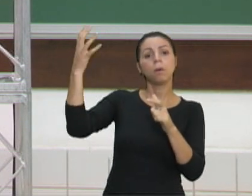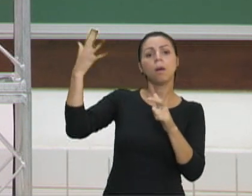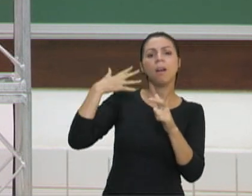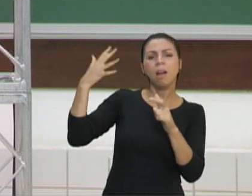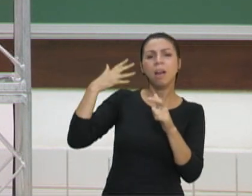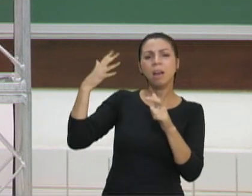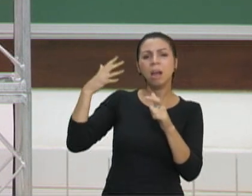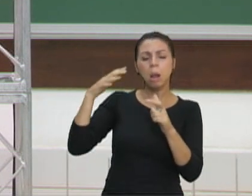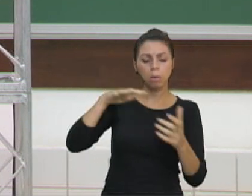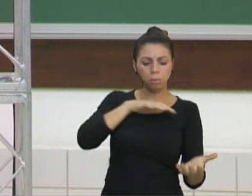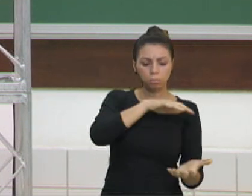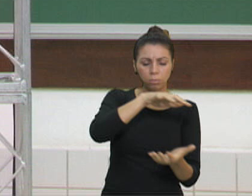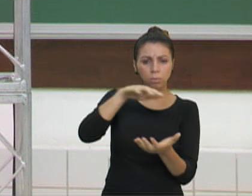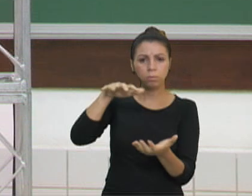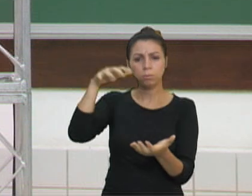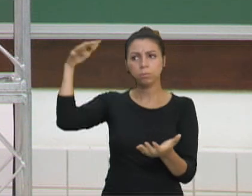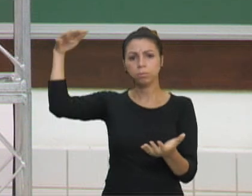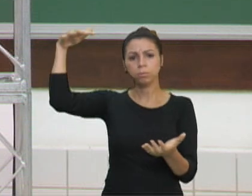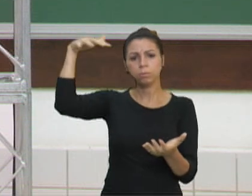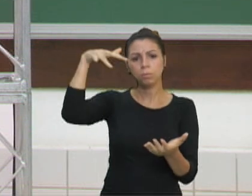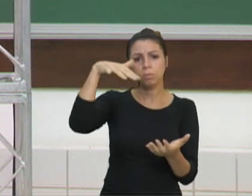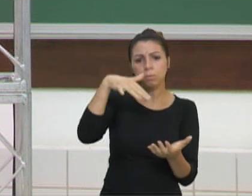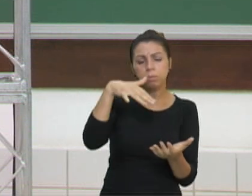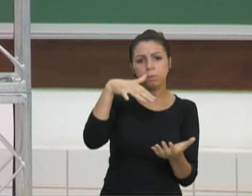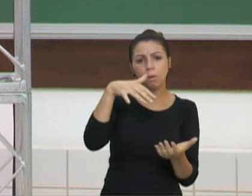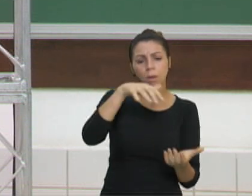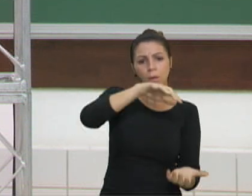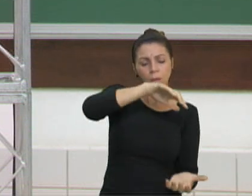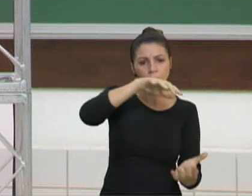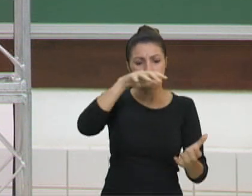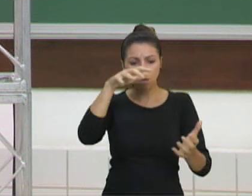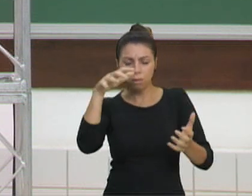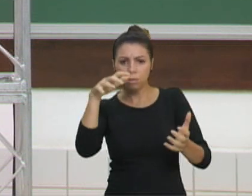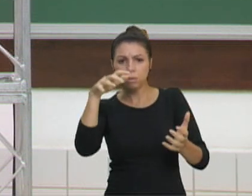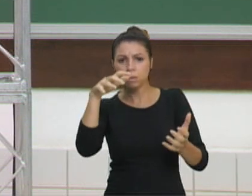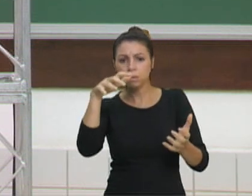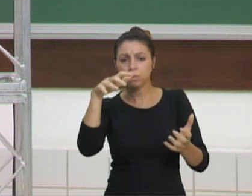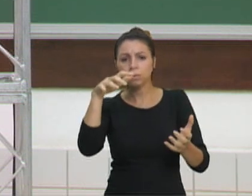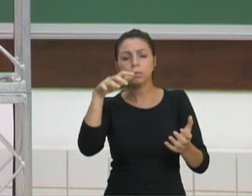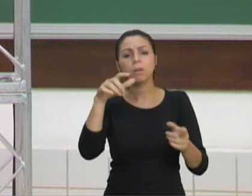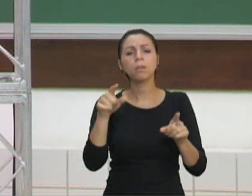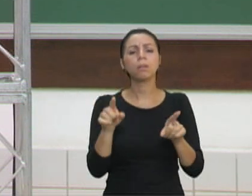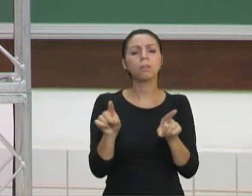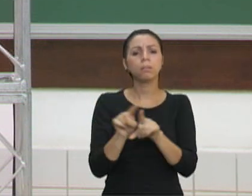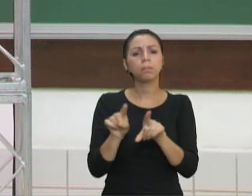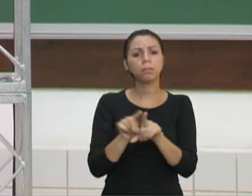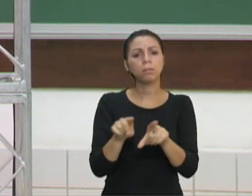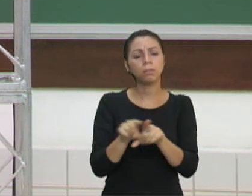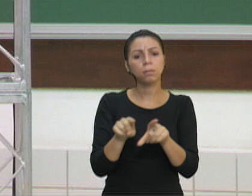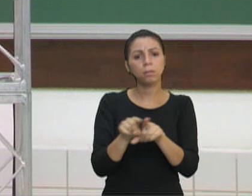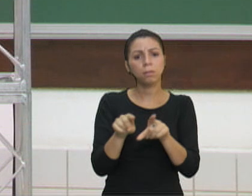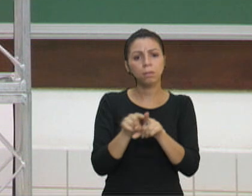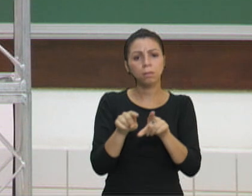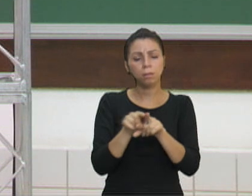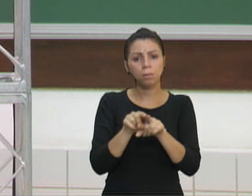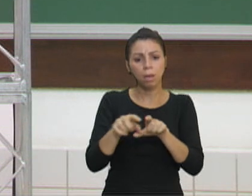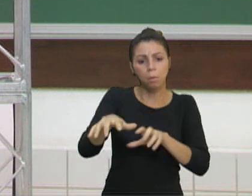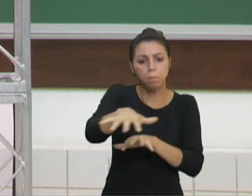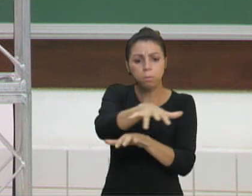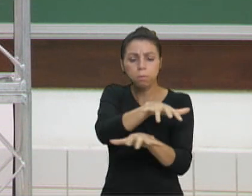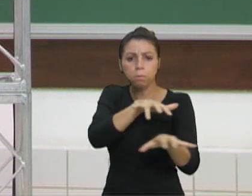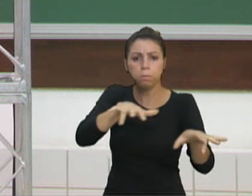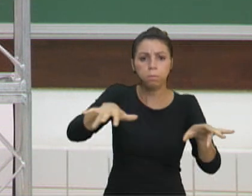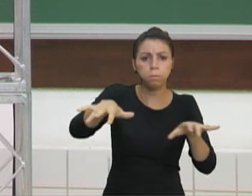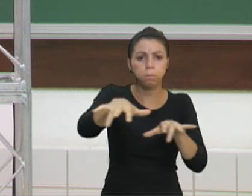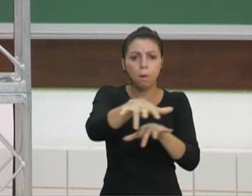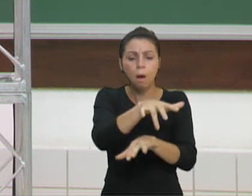diferente por conta da inclinação, do formato do planeta. E falamos também das correntes oceânicas.